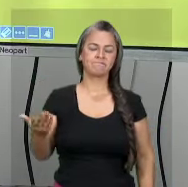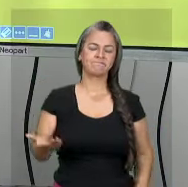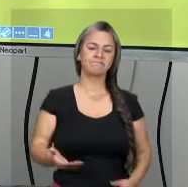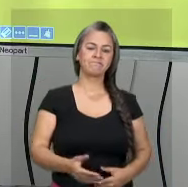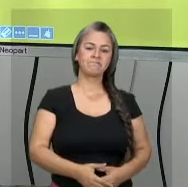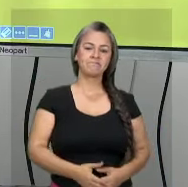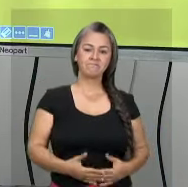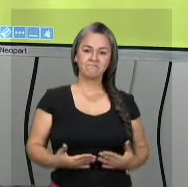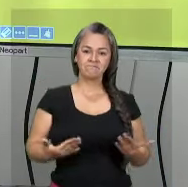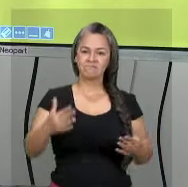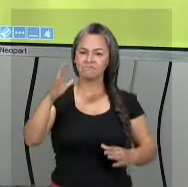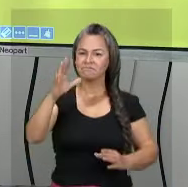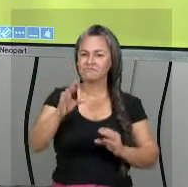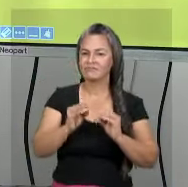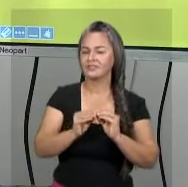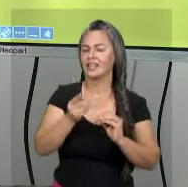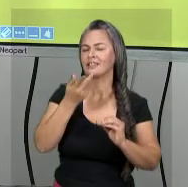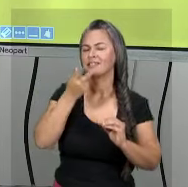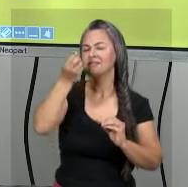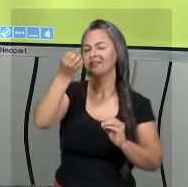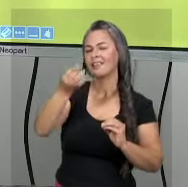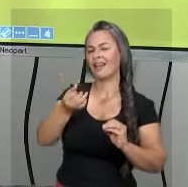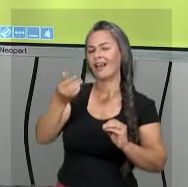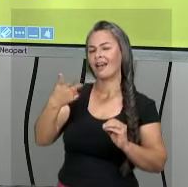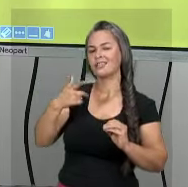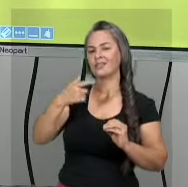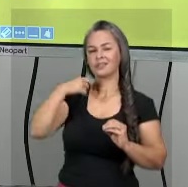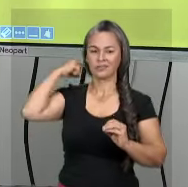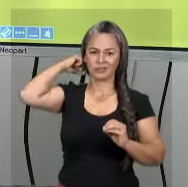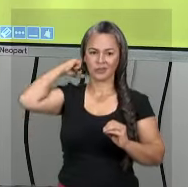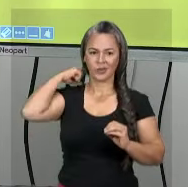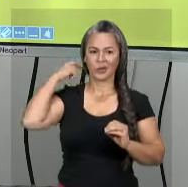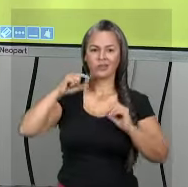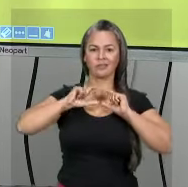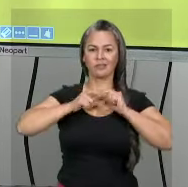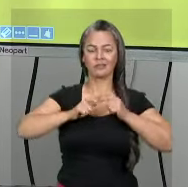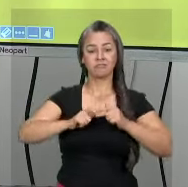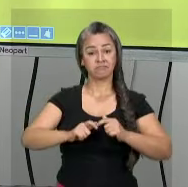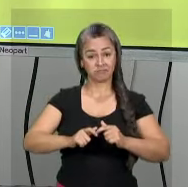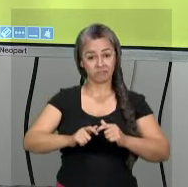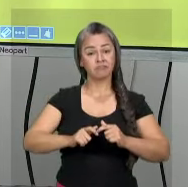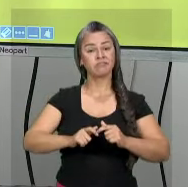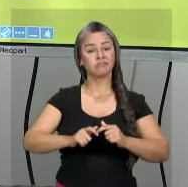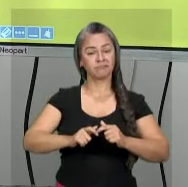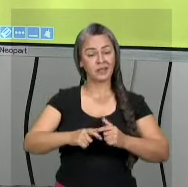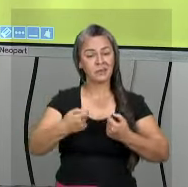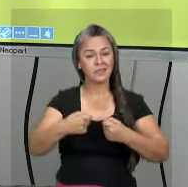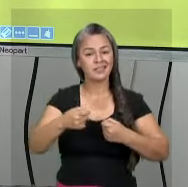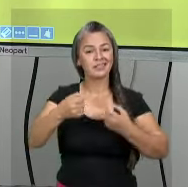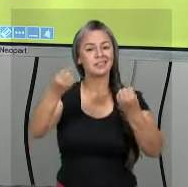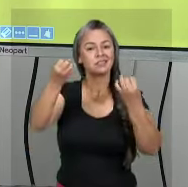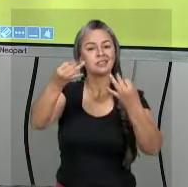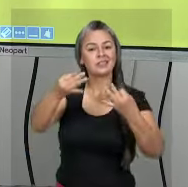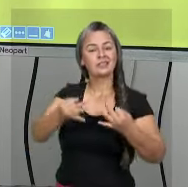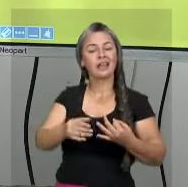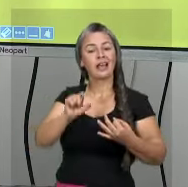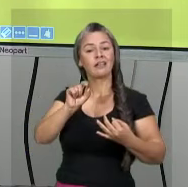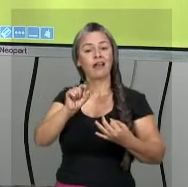Então, quando a gente fala sobre coluna vertebral, a gente tem que falar também sobre a saúde da nossa coluna.